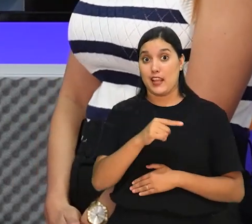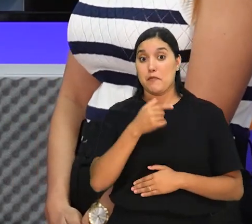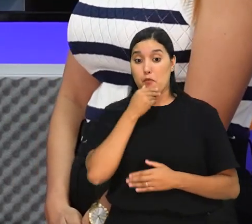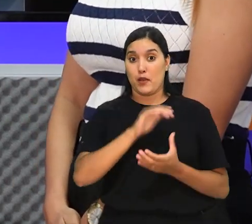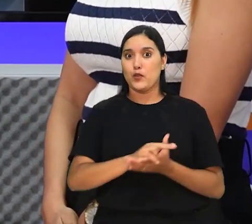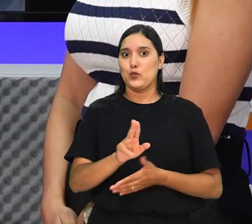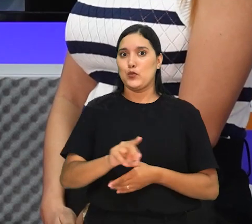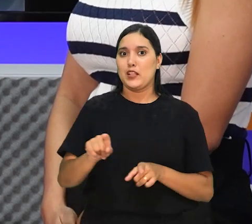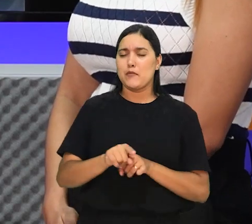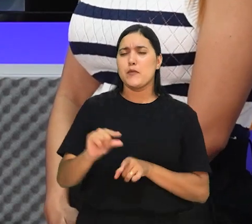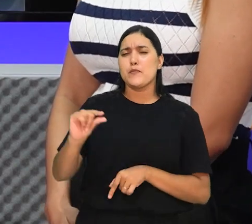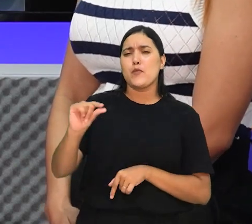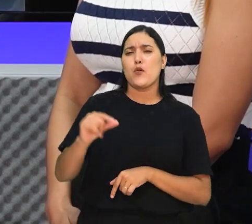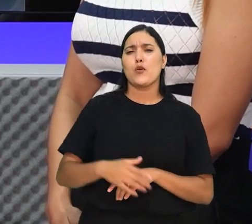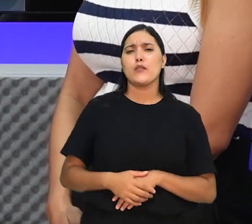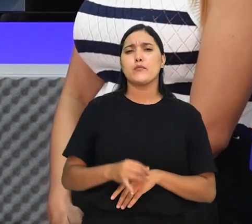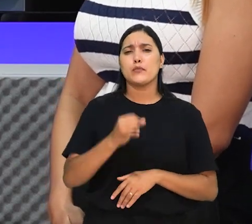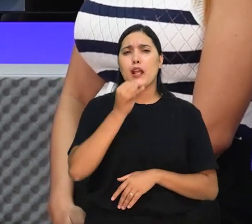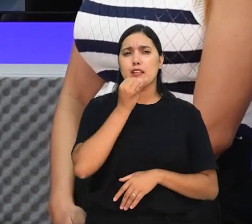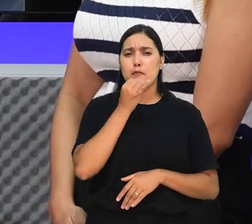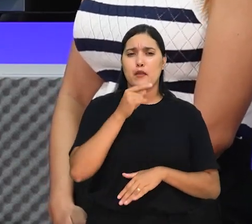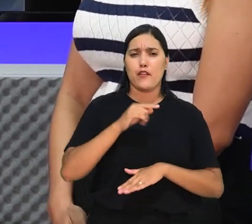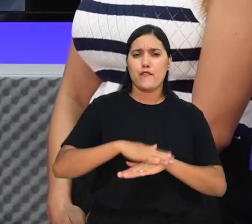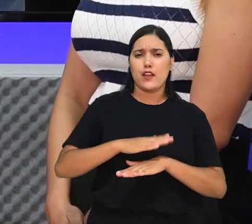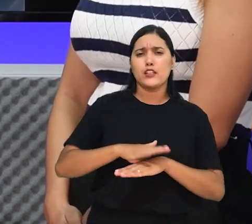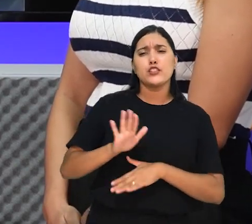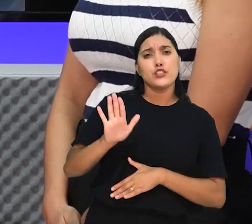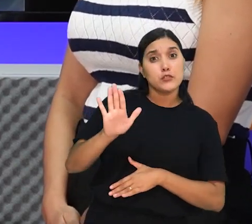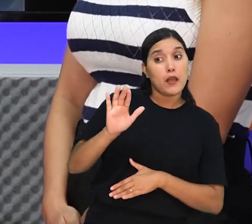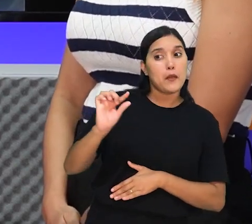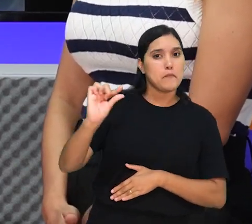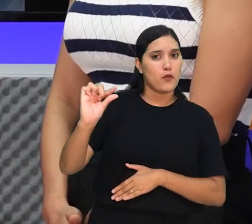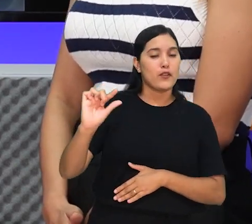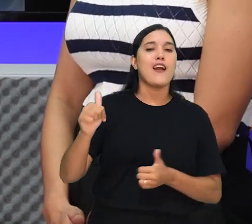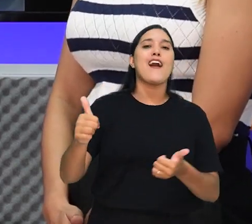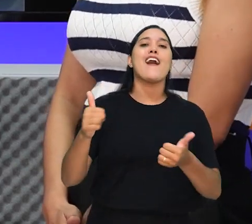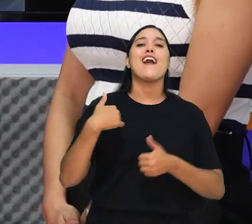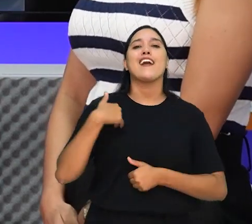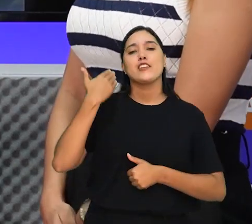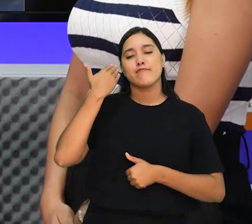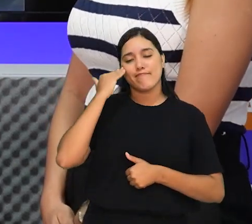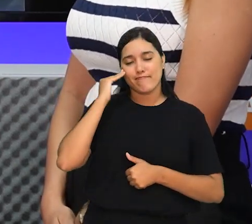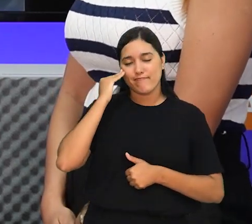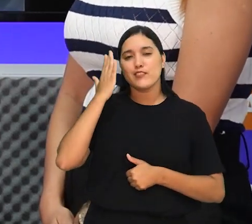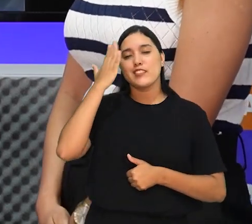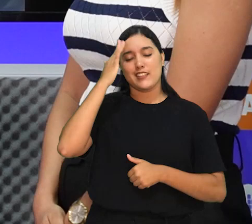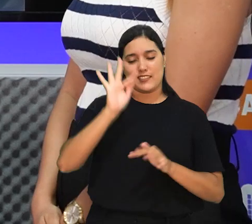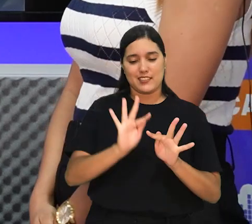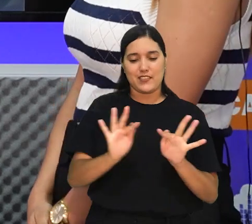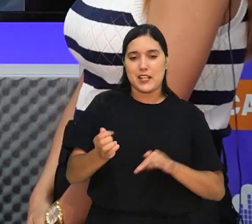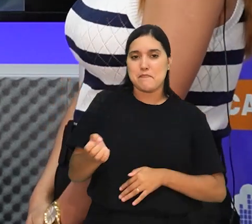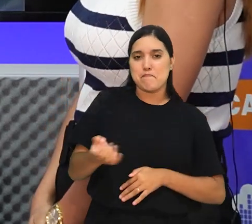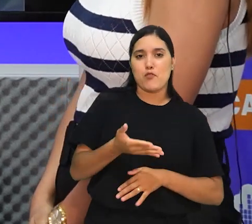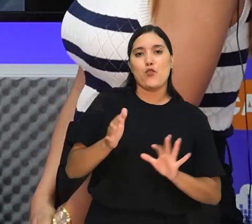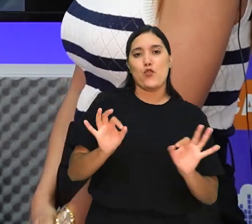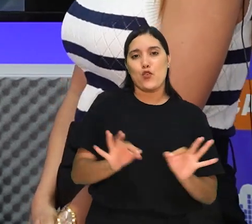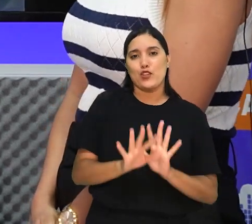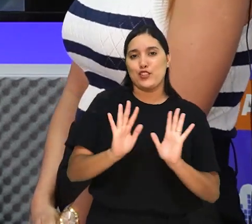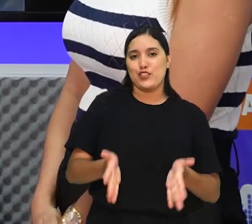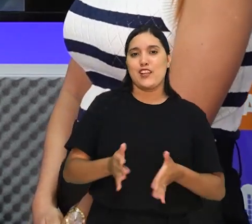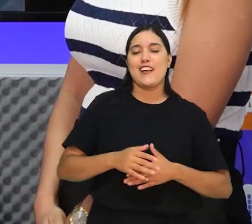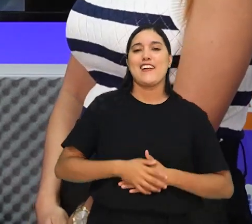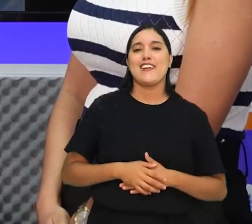ele usa também esse aqui. Aí, às vezes ele fala aqui, espera um pouquinho. Então, eu já já produzi uma frase para